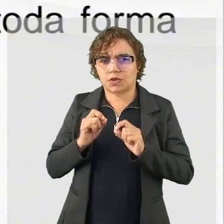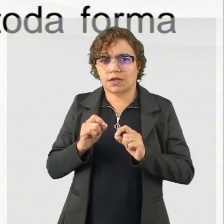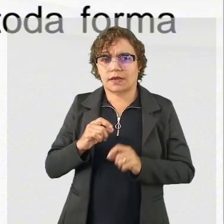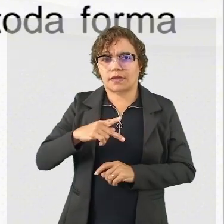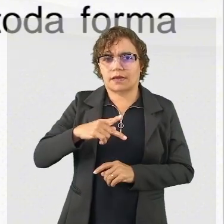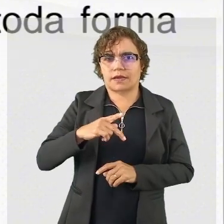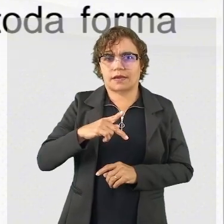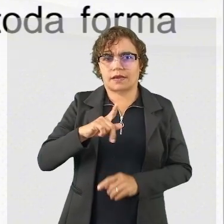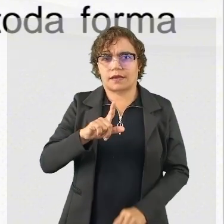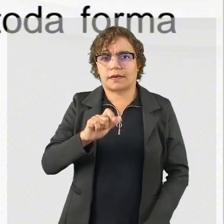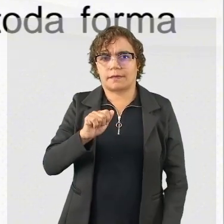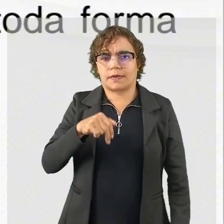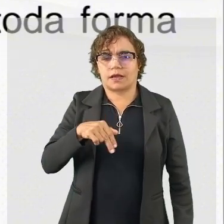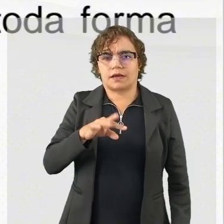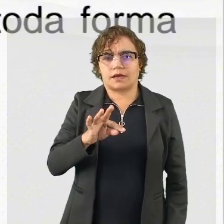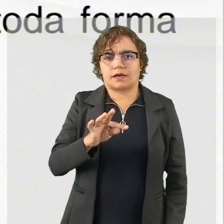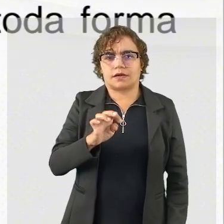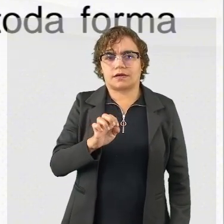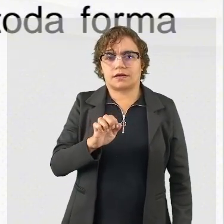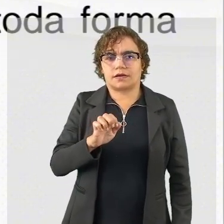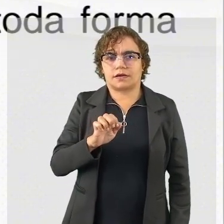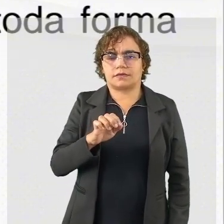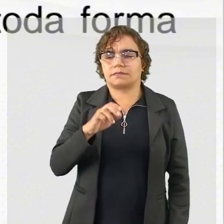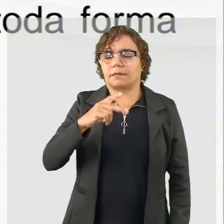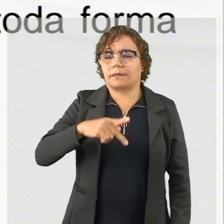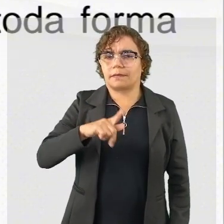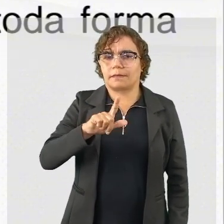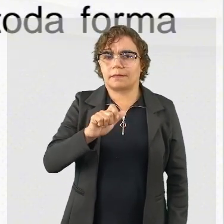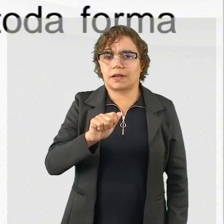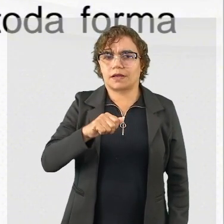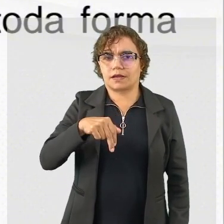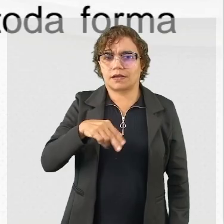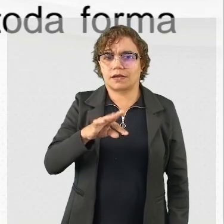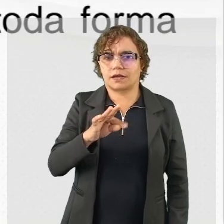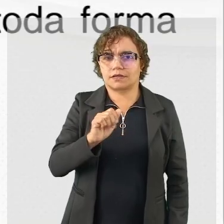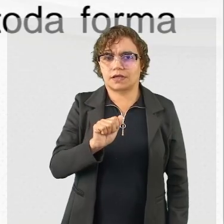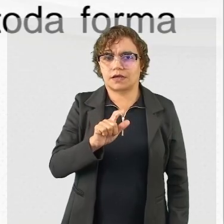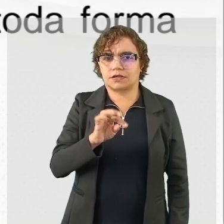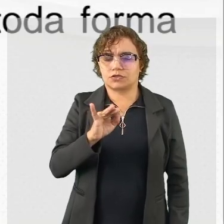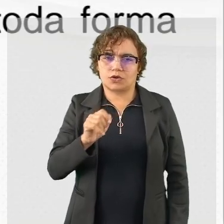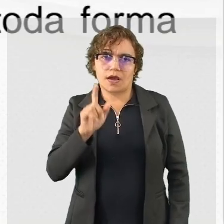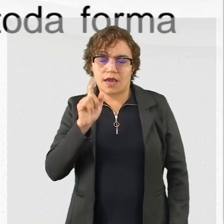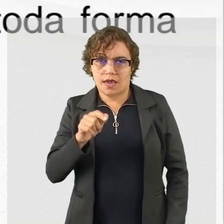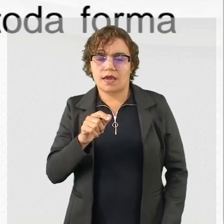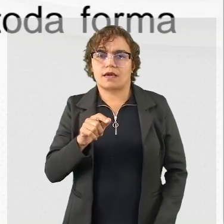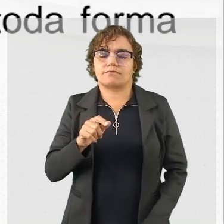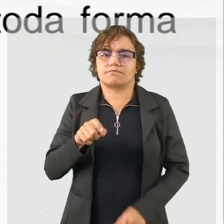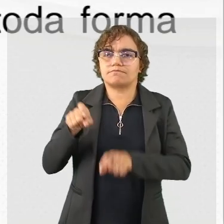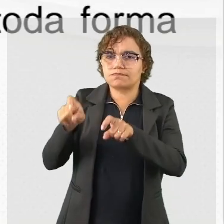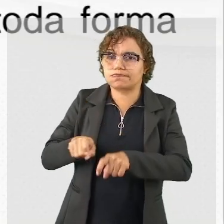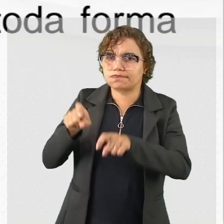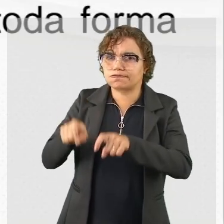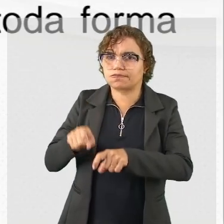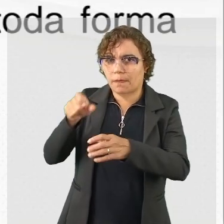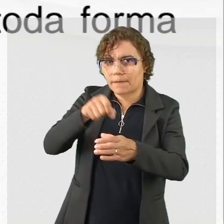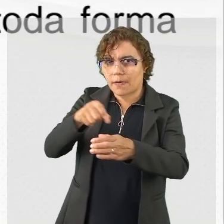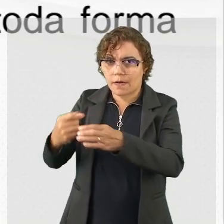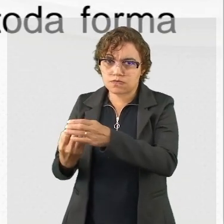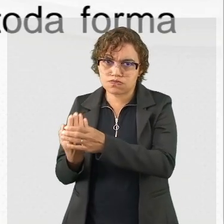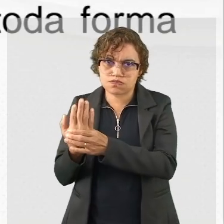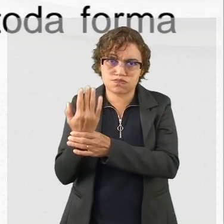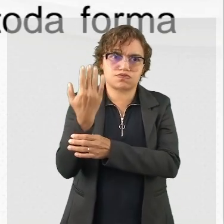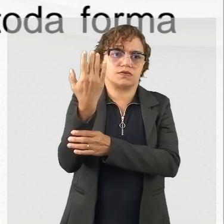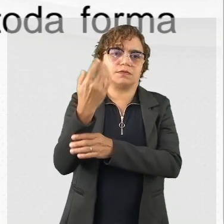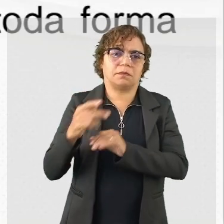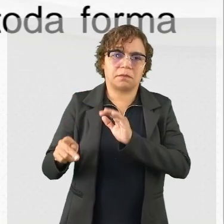plantations. Bom, professor, lembrar que as plantations era a grande produção agrícola. A. Um esforço de coordenação da colonização ao redor do